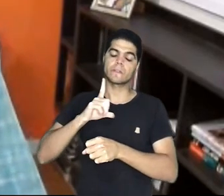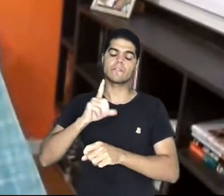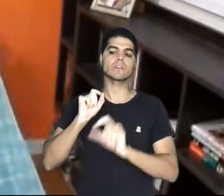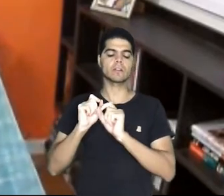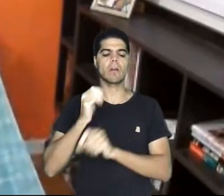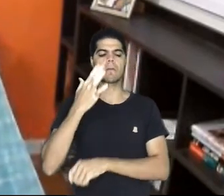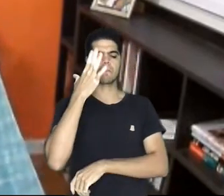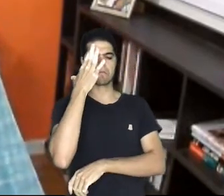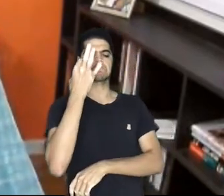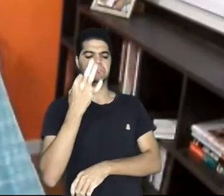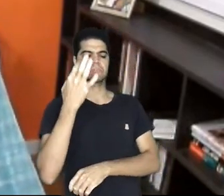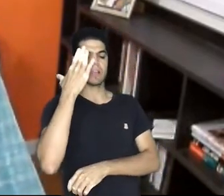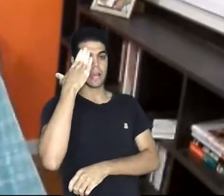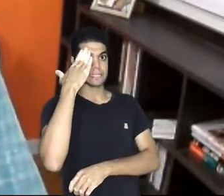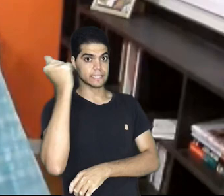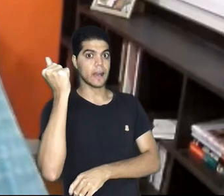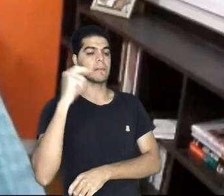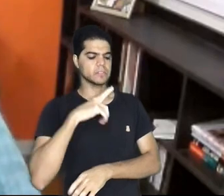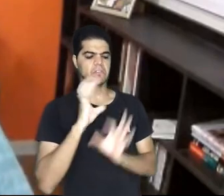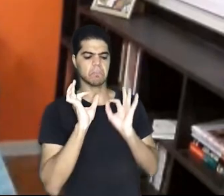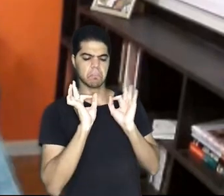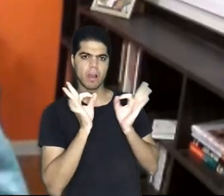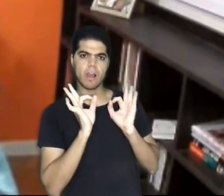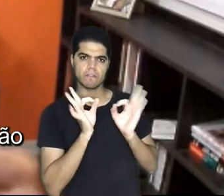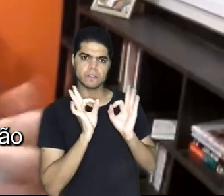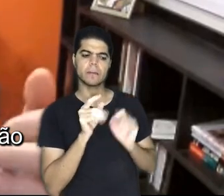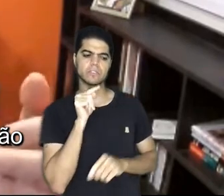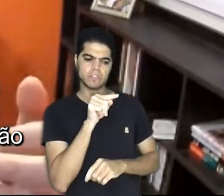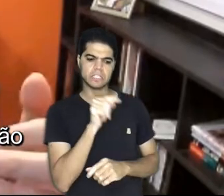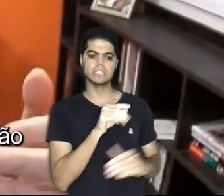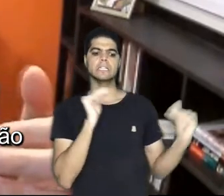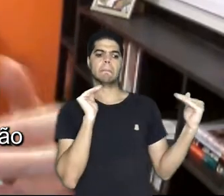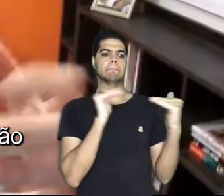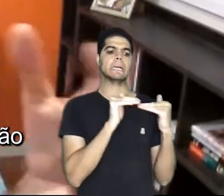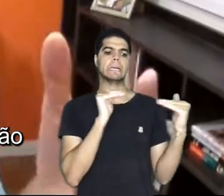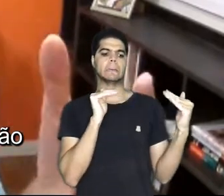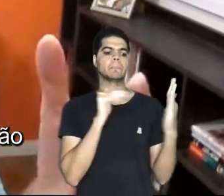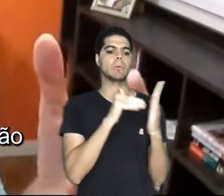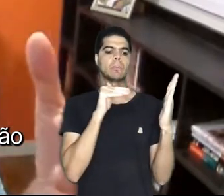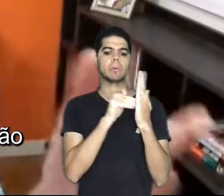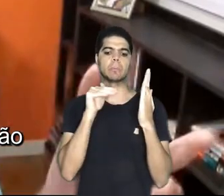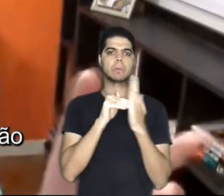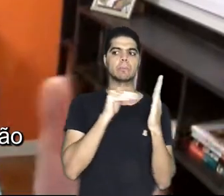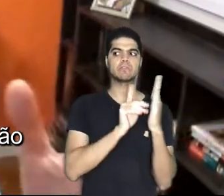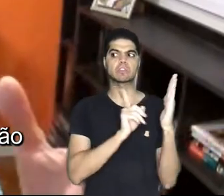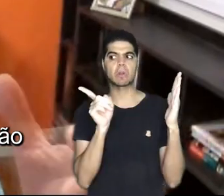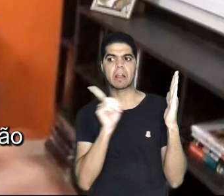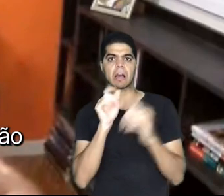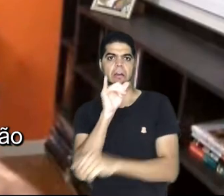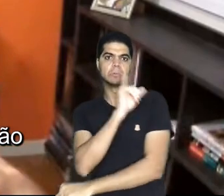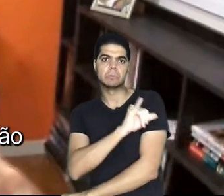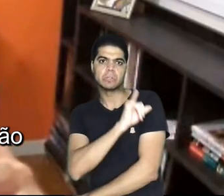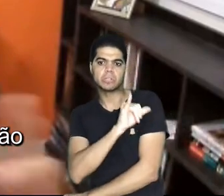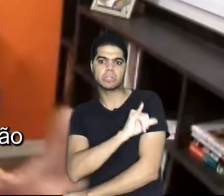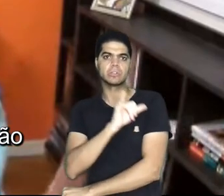sabem perfeitamente que ela não se limitou a acontecimentos do Rio de Janeiro, de